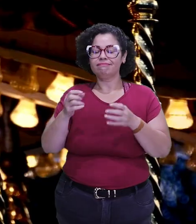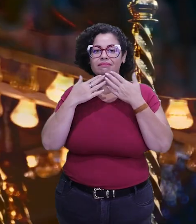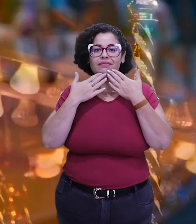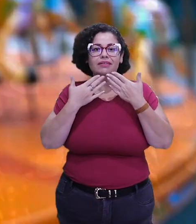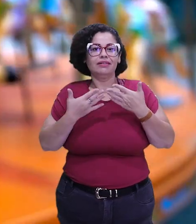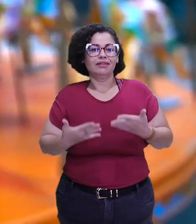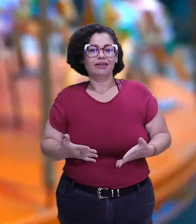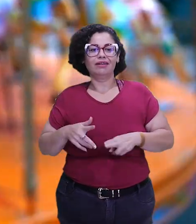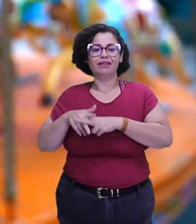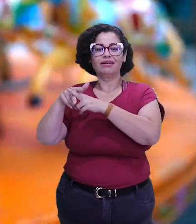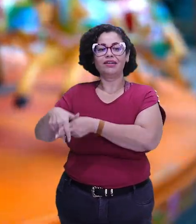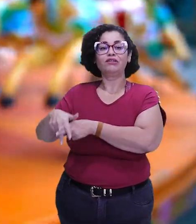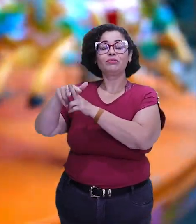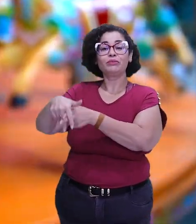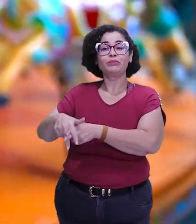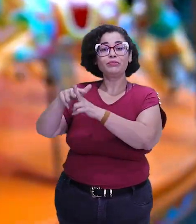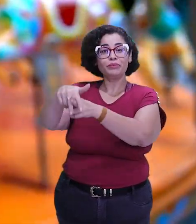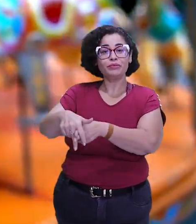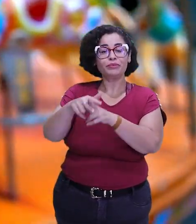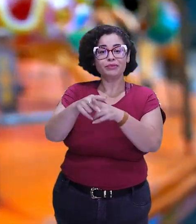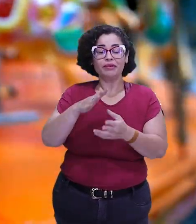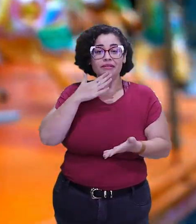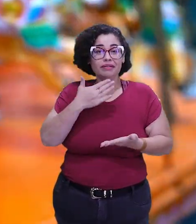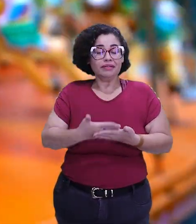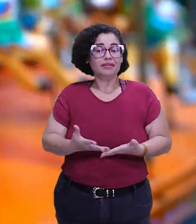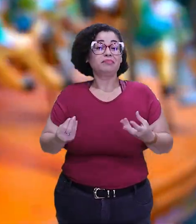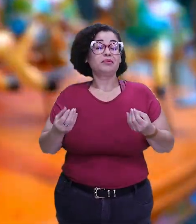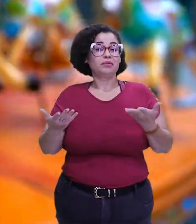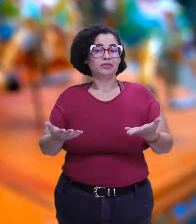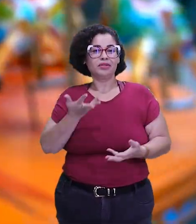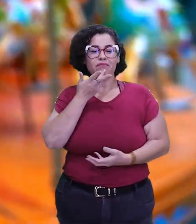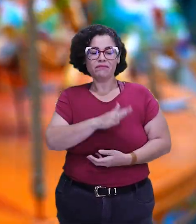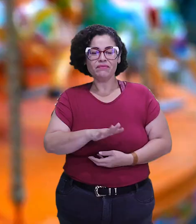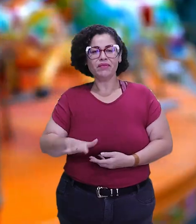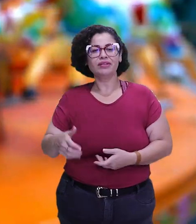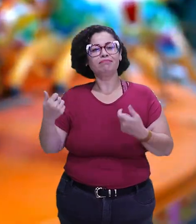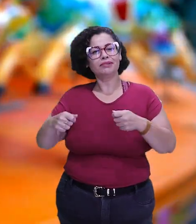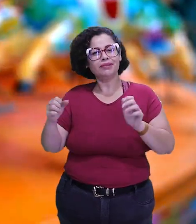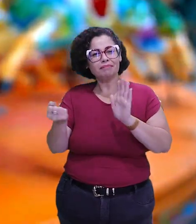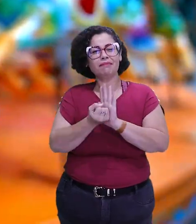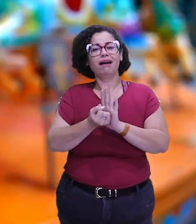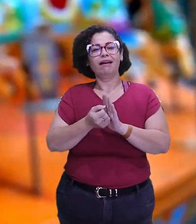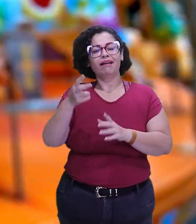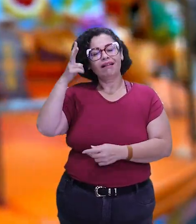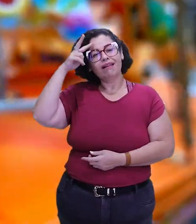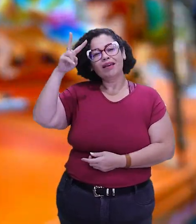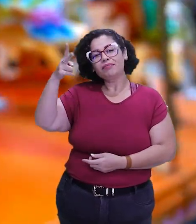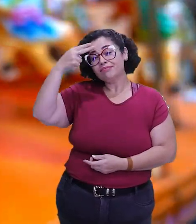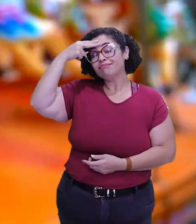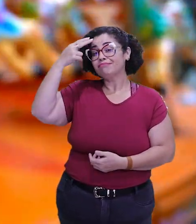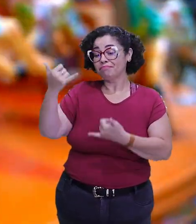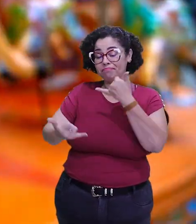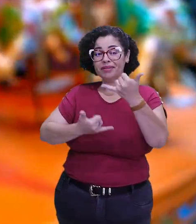dos meninos com o carrossel era grandioso. A infância, que deveria ser marcada por brincadeiras, é